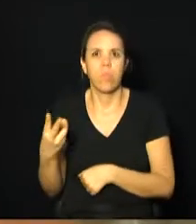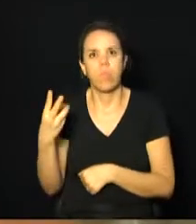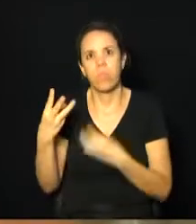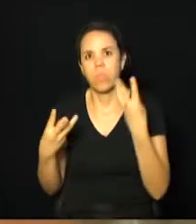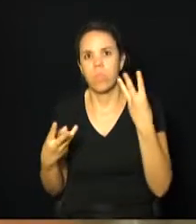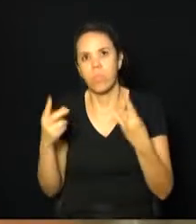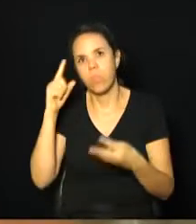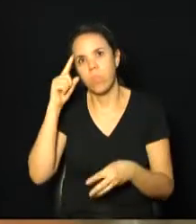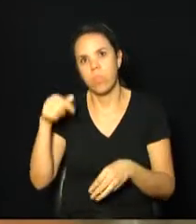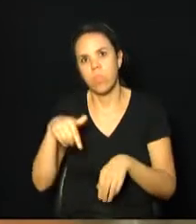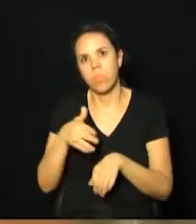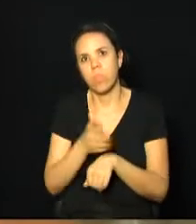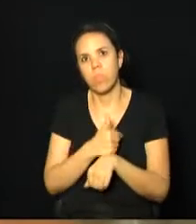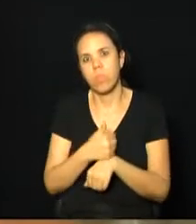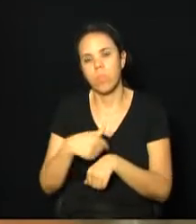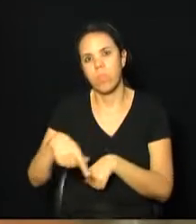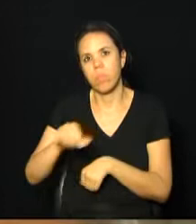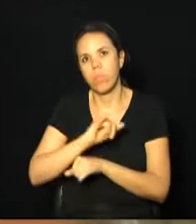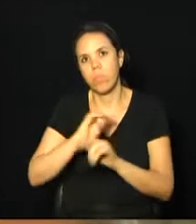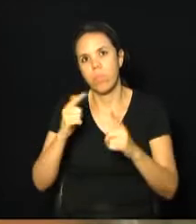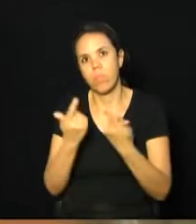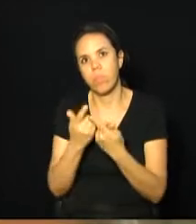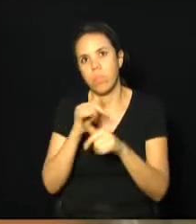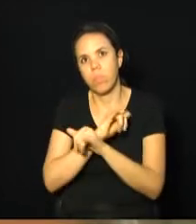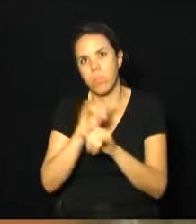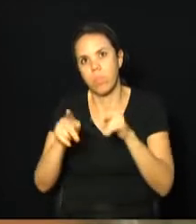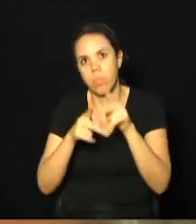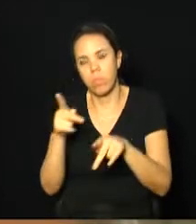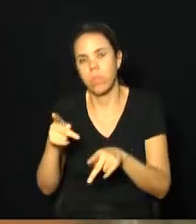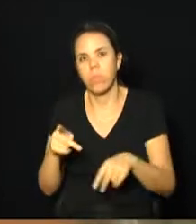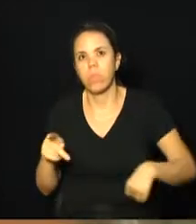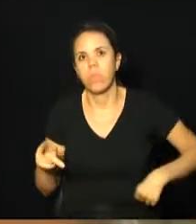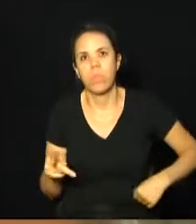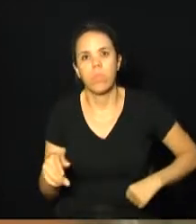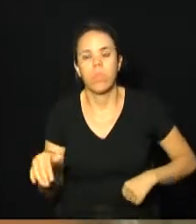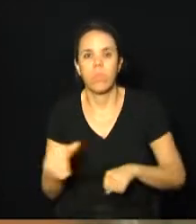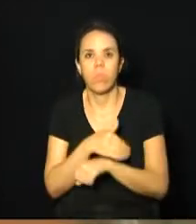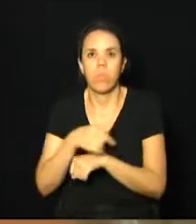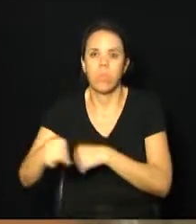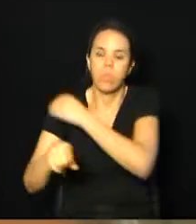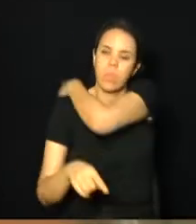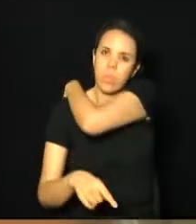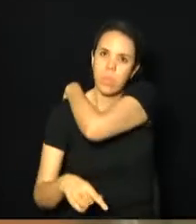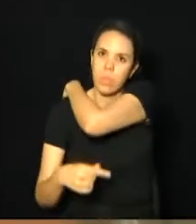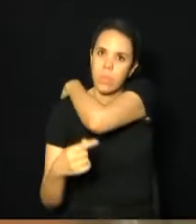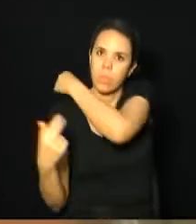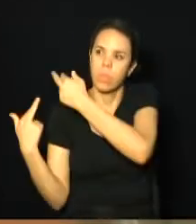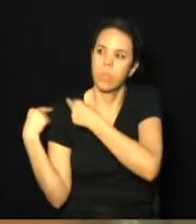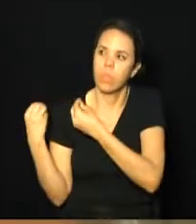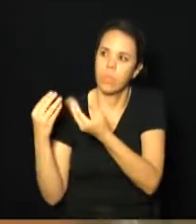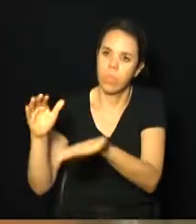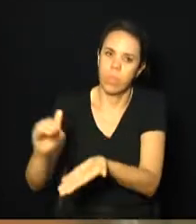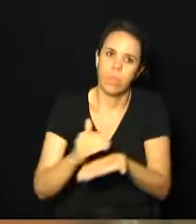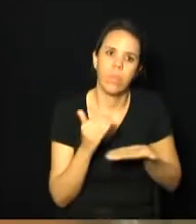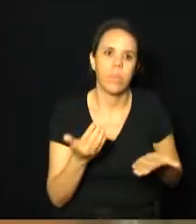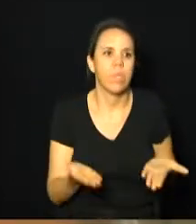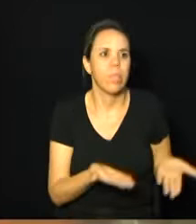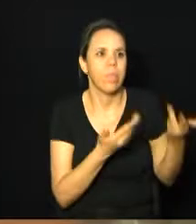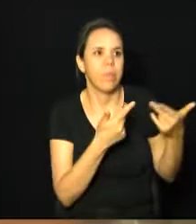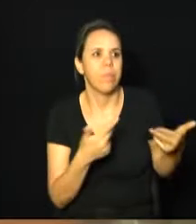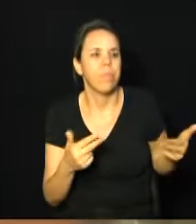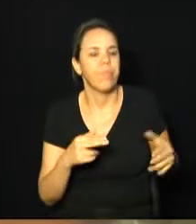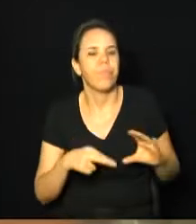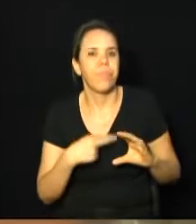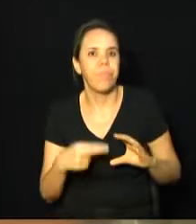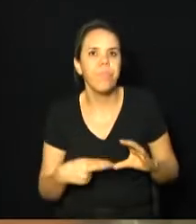antes, que nem vai passar dia 28 agora, eu já pus no grupo, o pessoal me passa os endereços, eu passo para o responsável para retirar. Então,